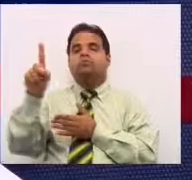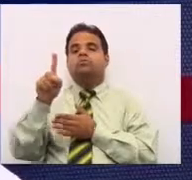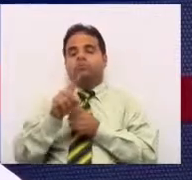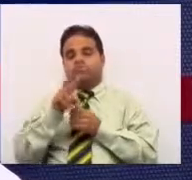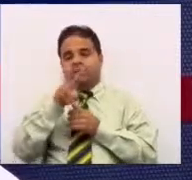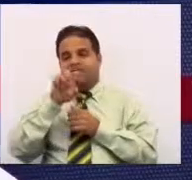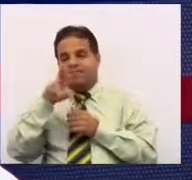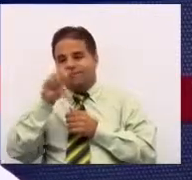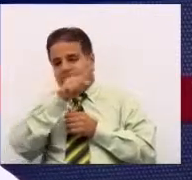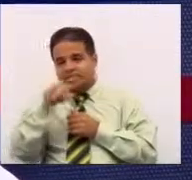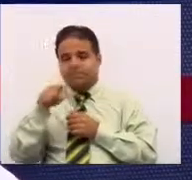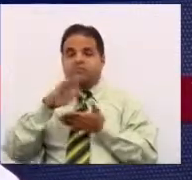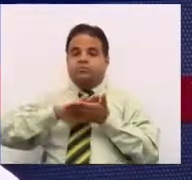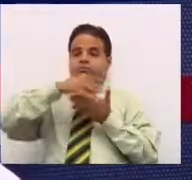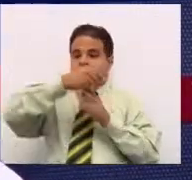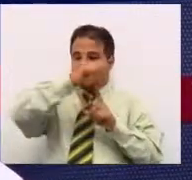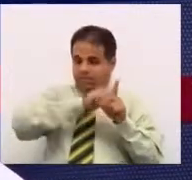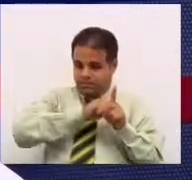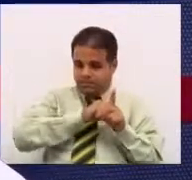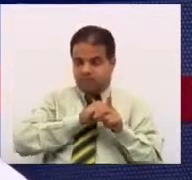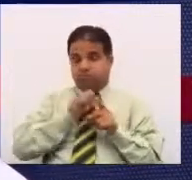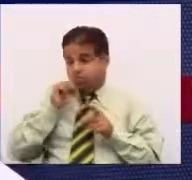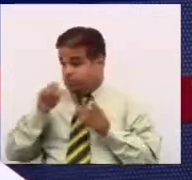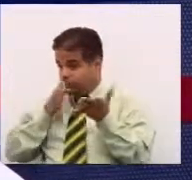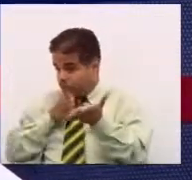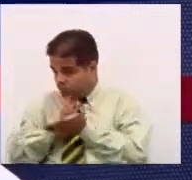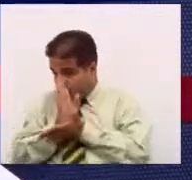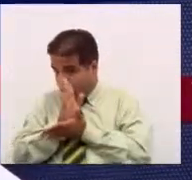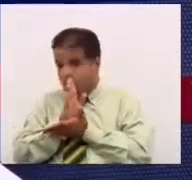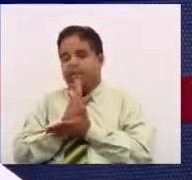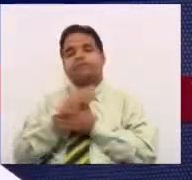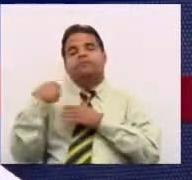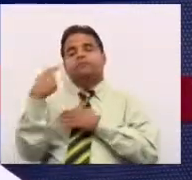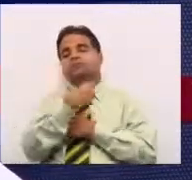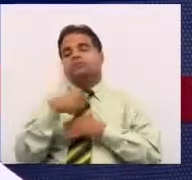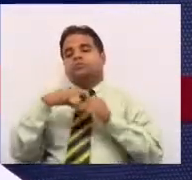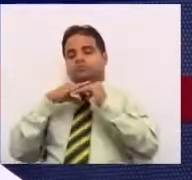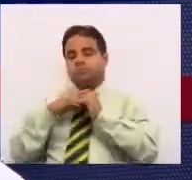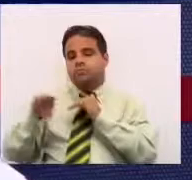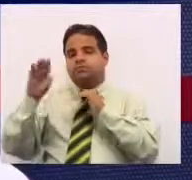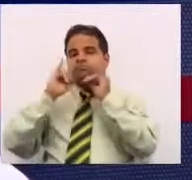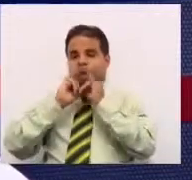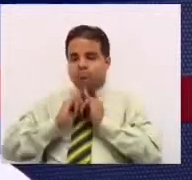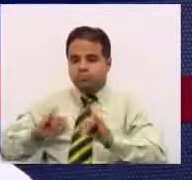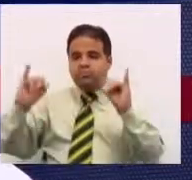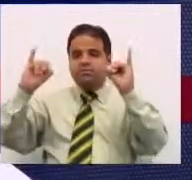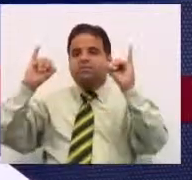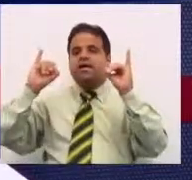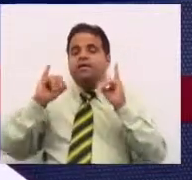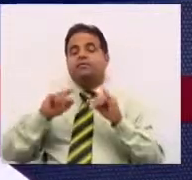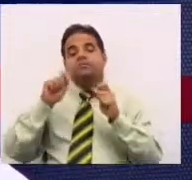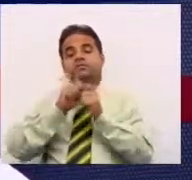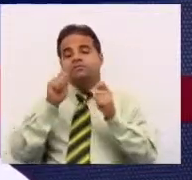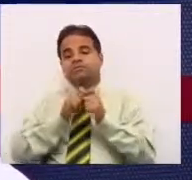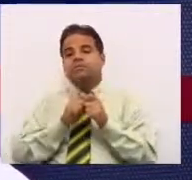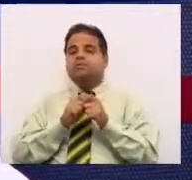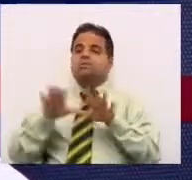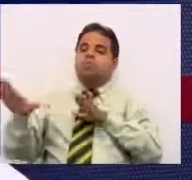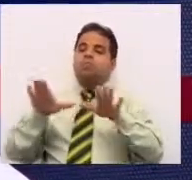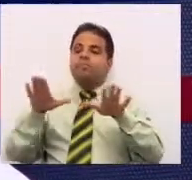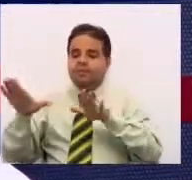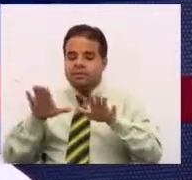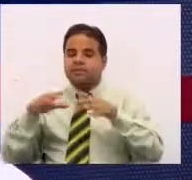calendário. Em sendo aprovada esta versão, nós vamos então dar publicidade e fazer as